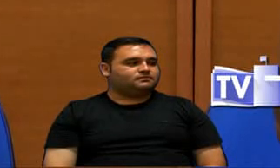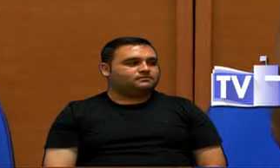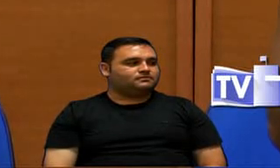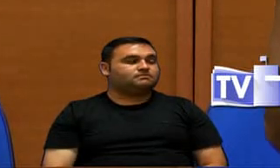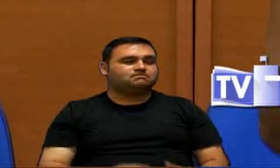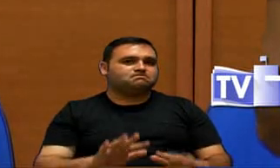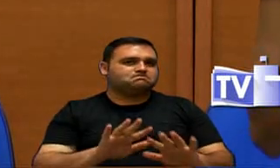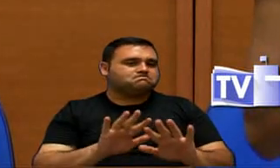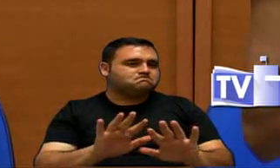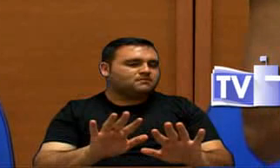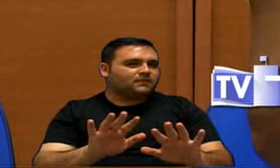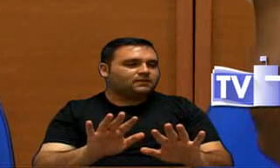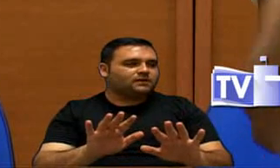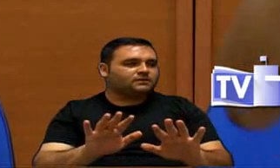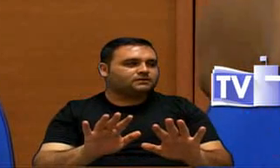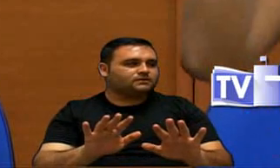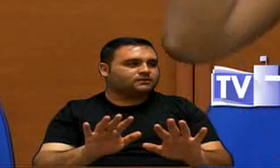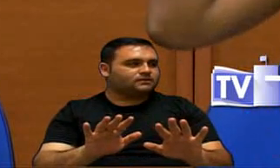Mas